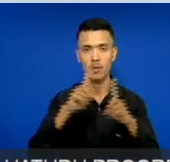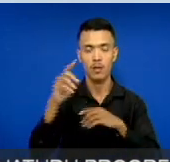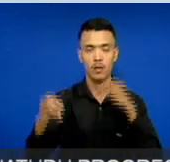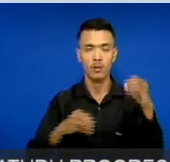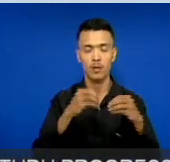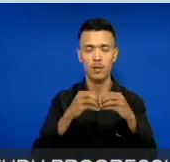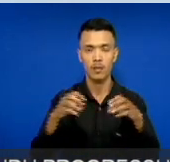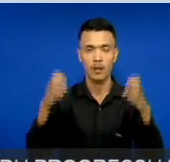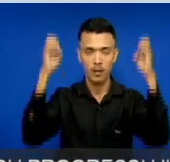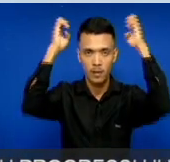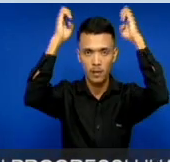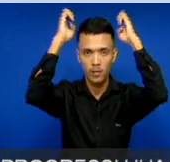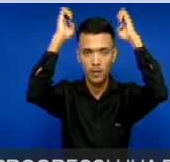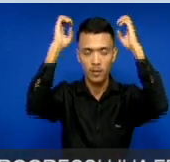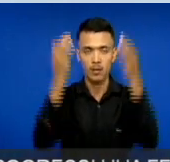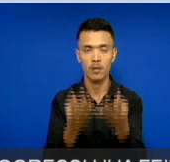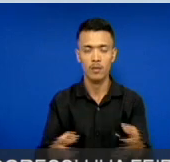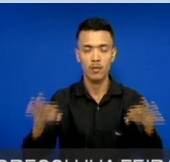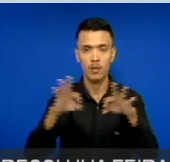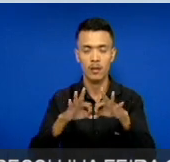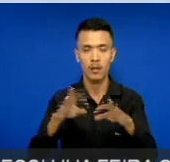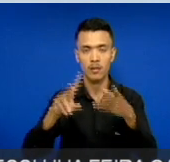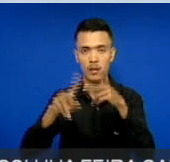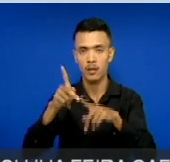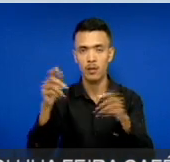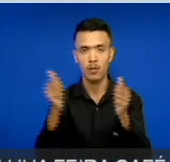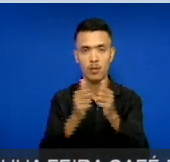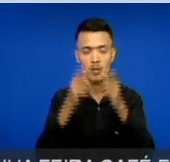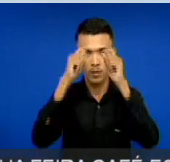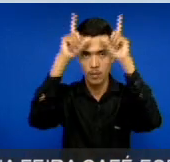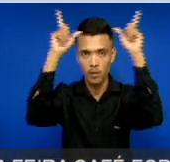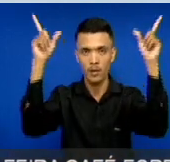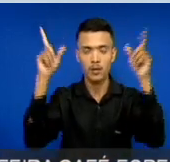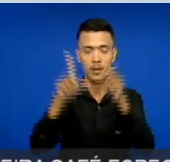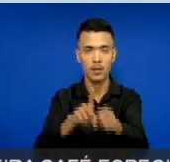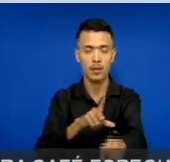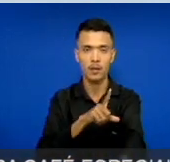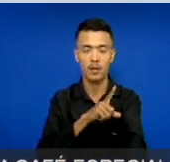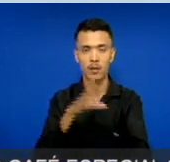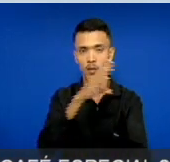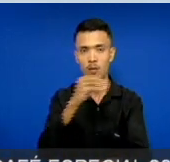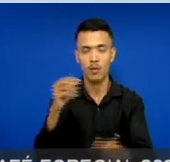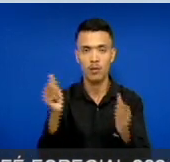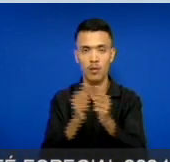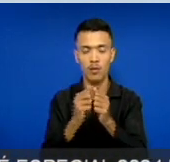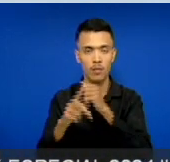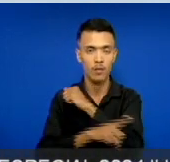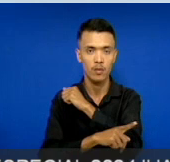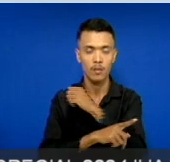área educação, não é bem que importante é que a cooperação Timor-Leste que liga a Portugal, liga